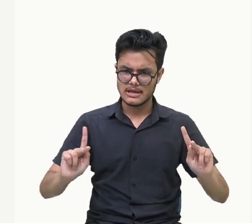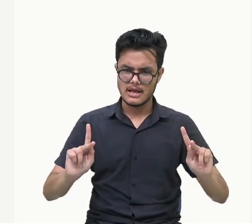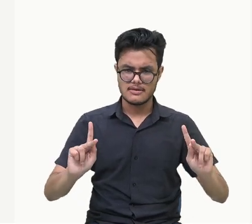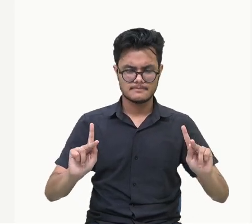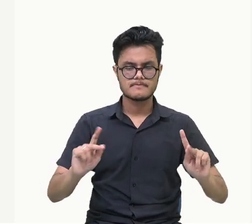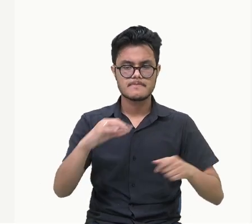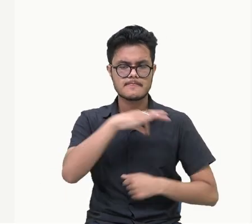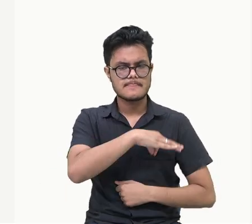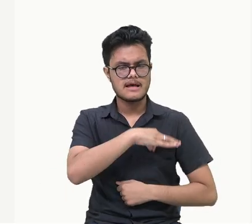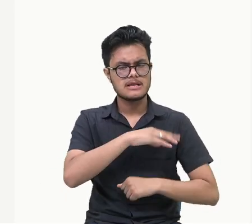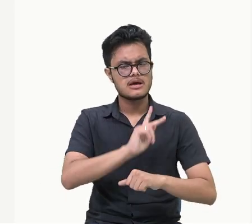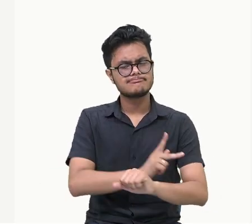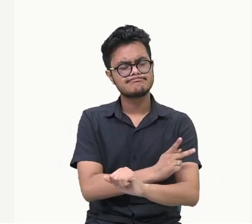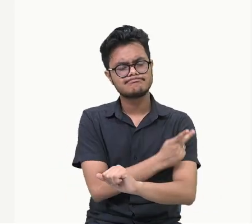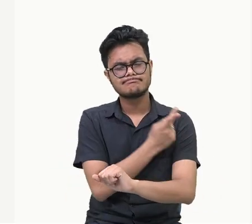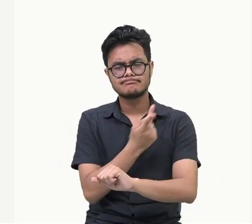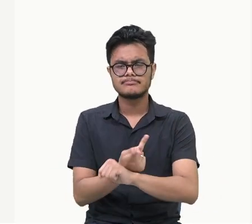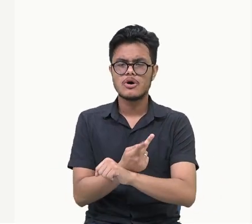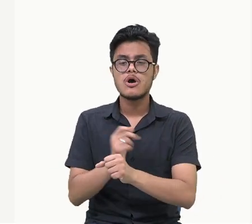que esse funcionário